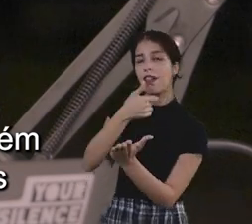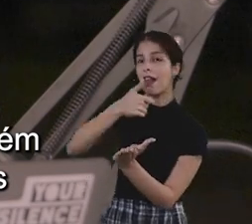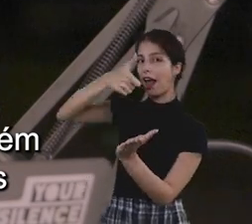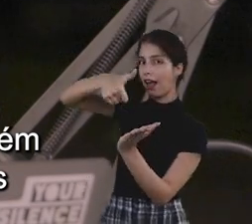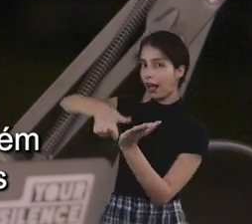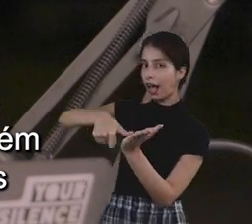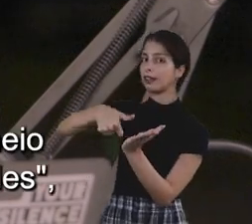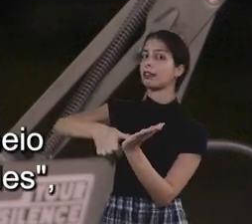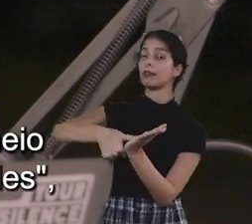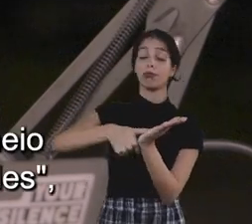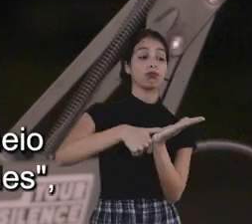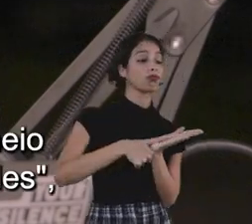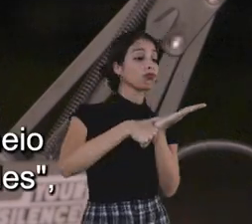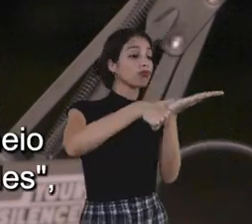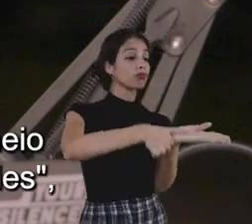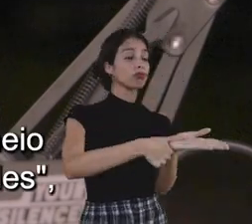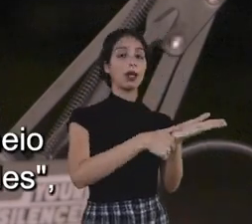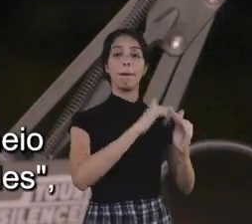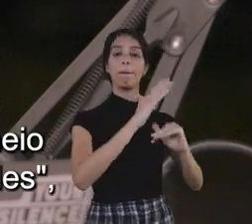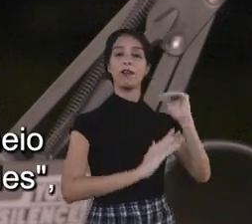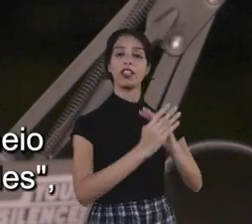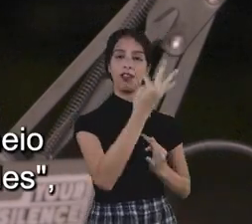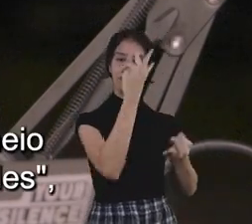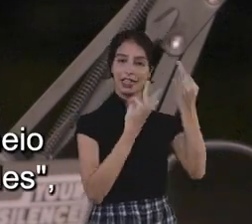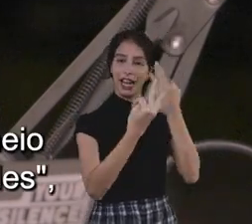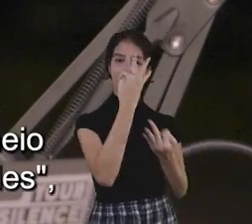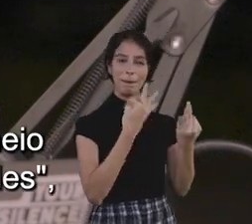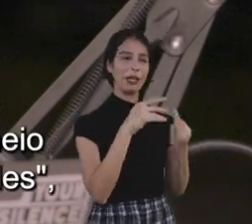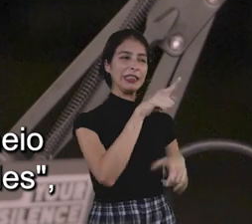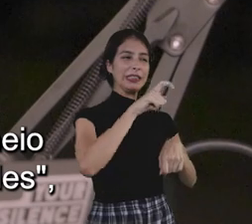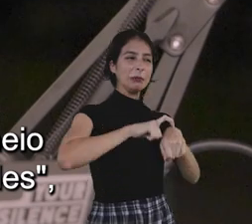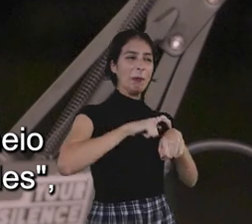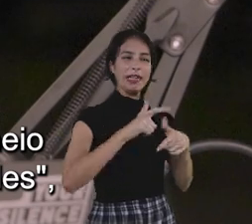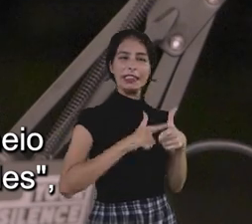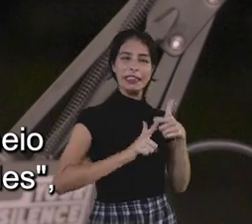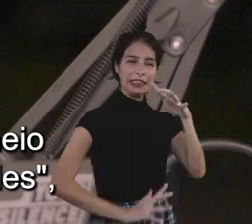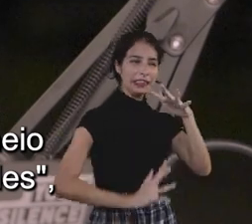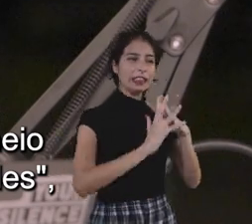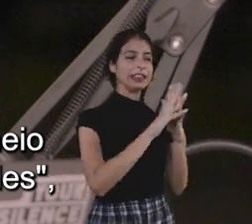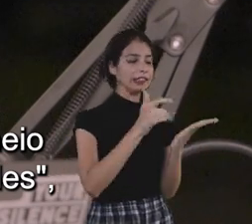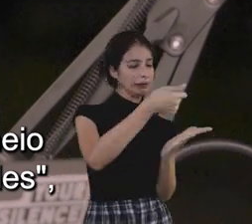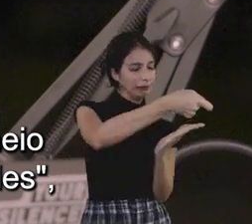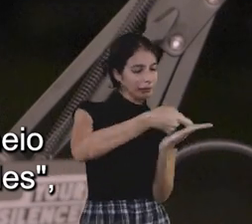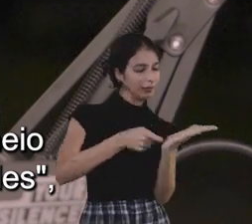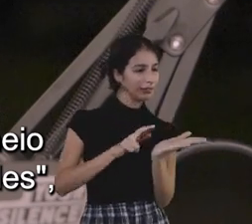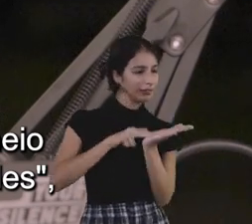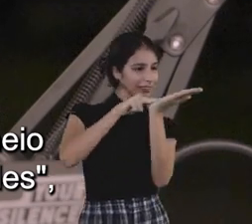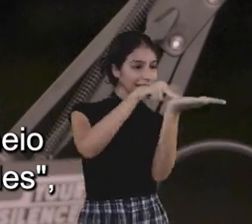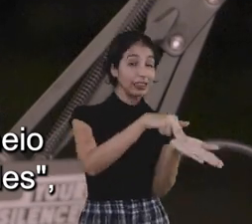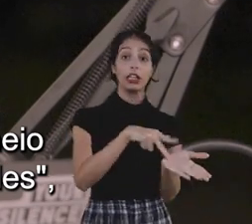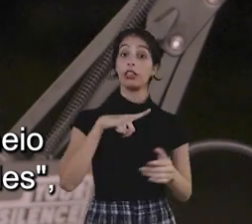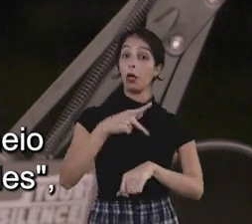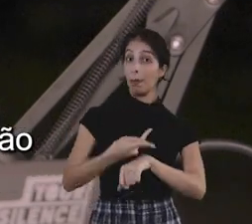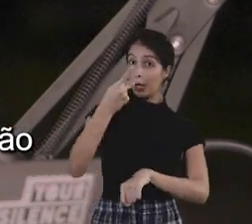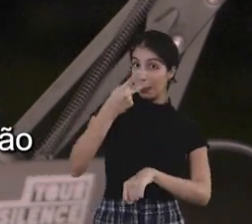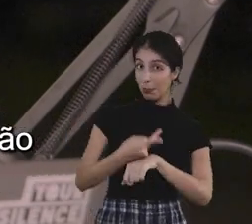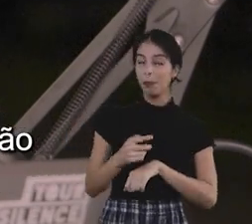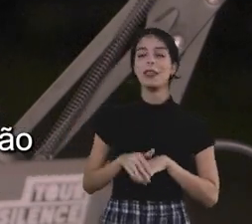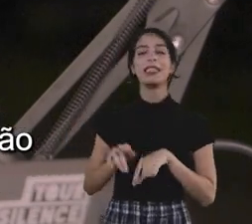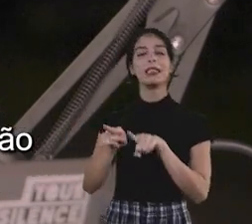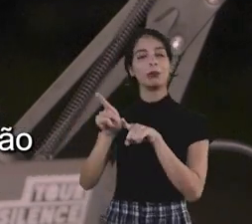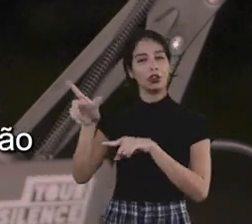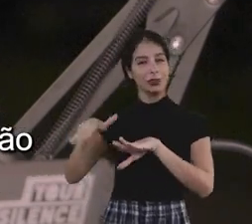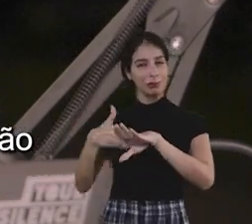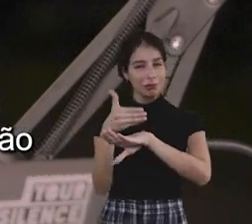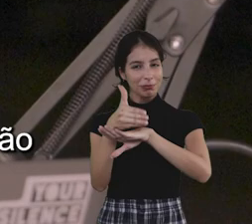um terapeuta para os seus momentos de crise e trabalhou 4 anos e meio como psicólogo do encontro com Fátima Bernardes falando